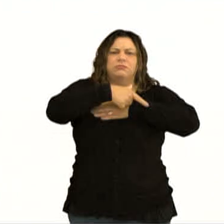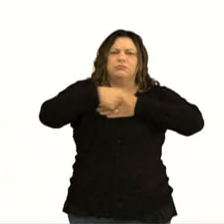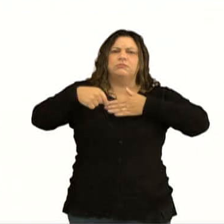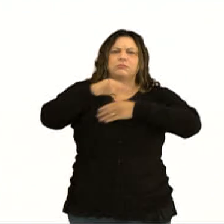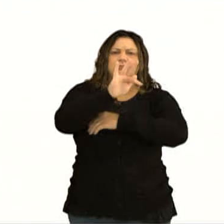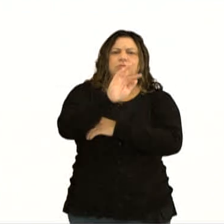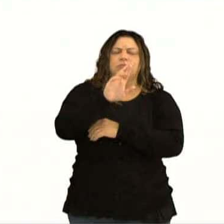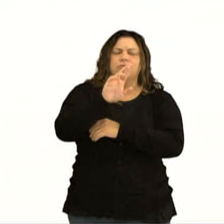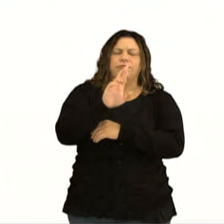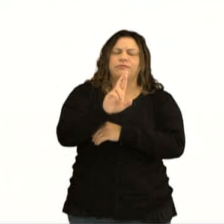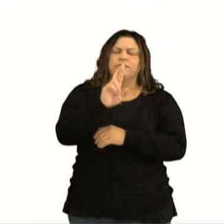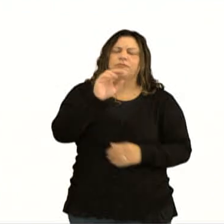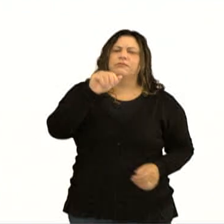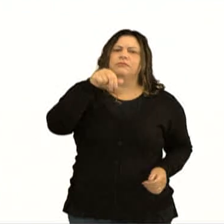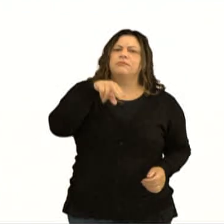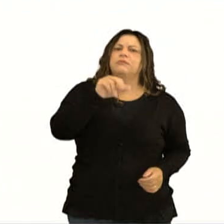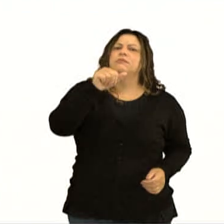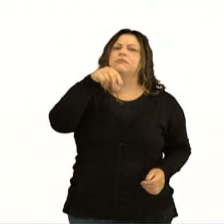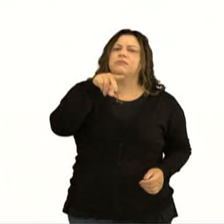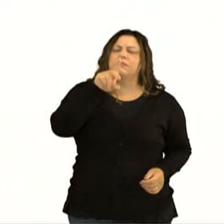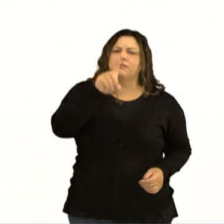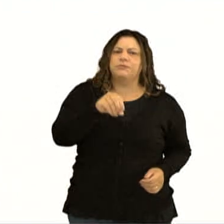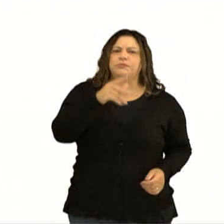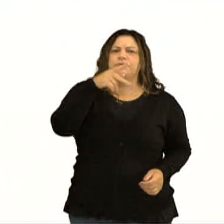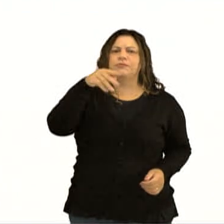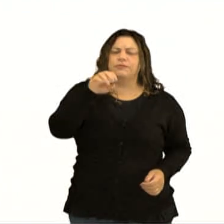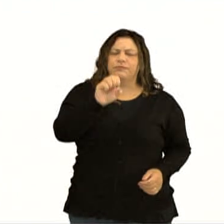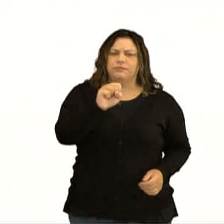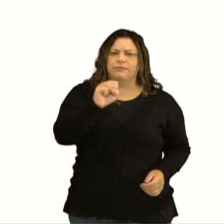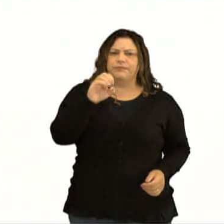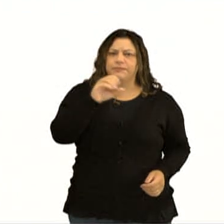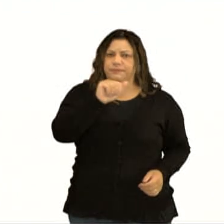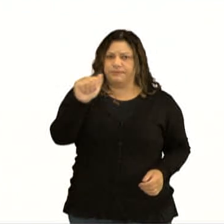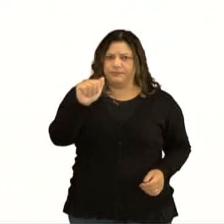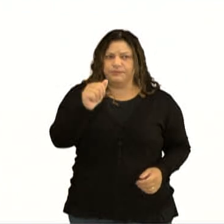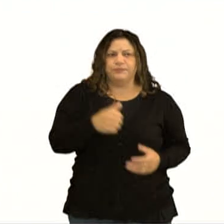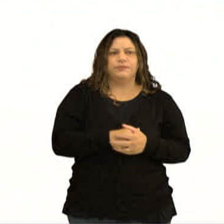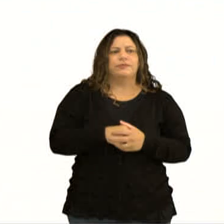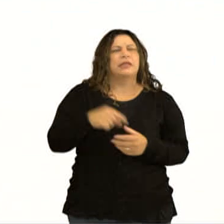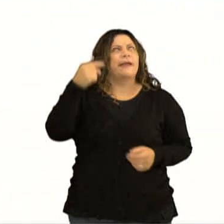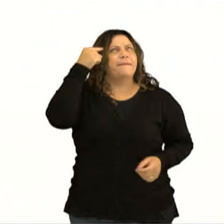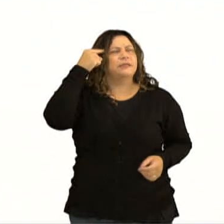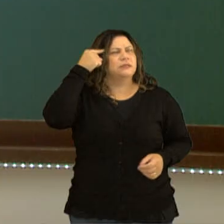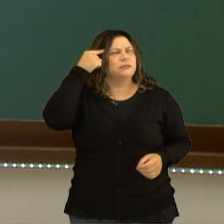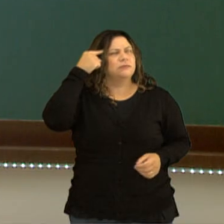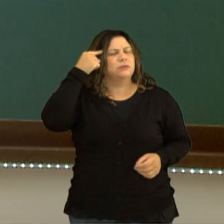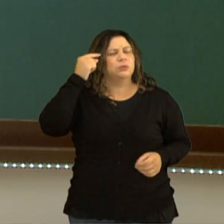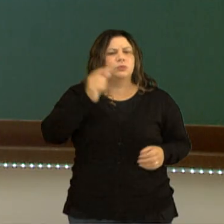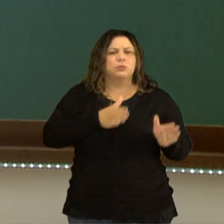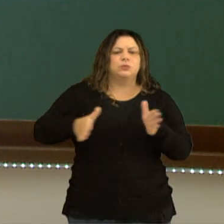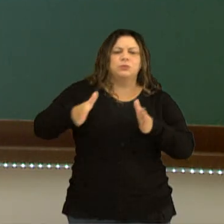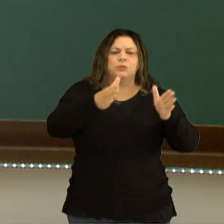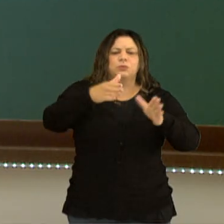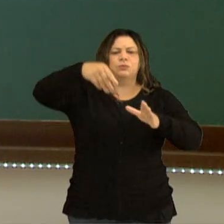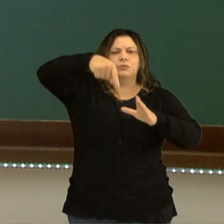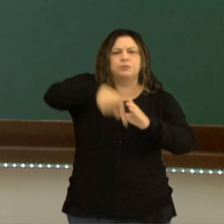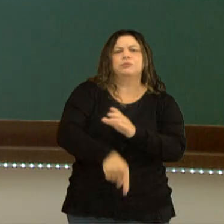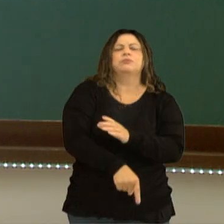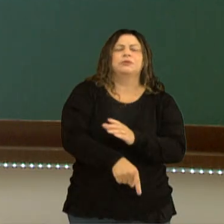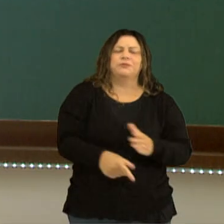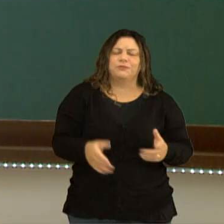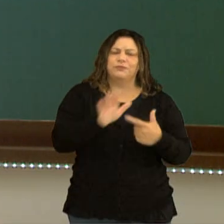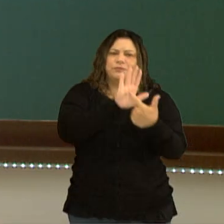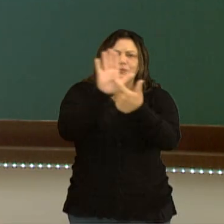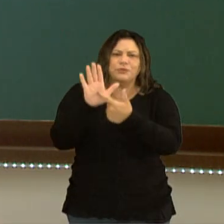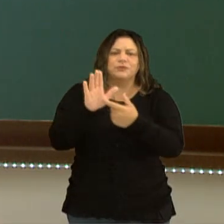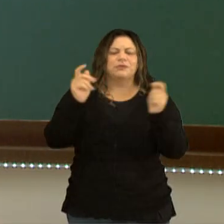nós temos o pensamento e o rio subterrâneo como algo profundo, para exemplificar, mostrar